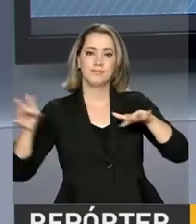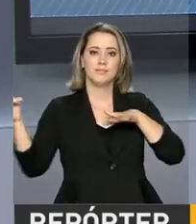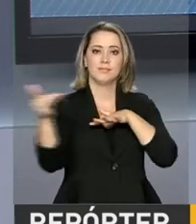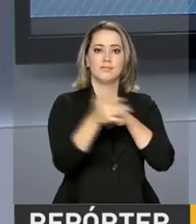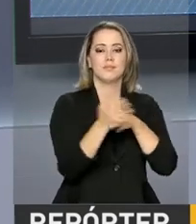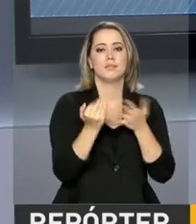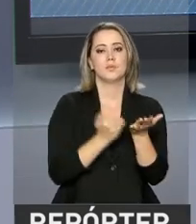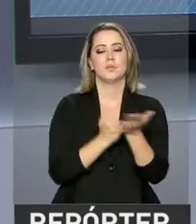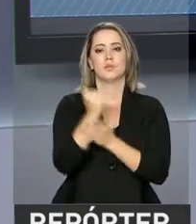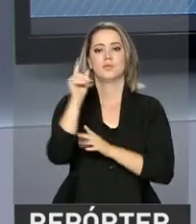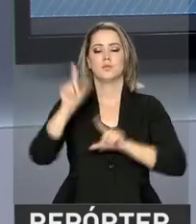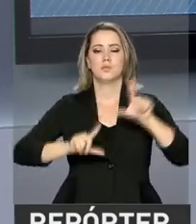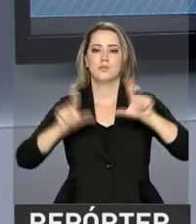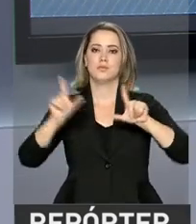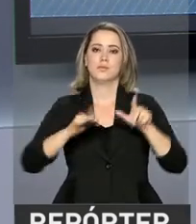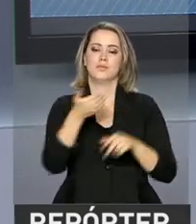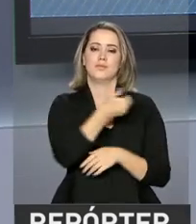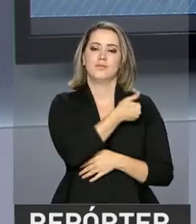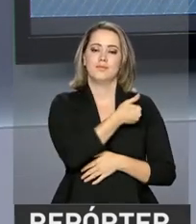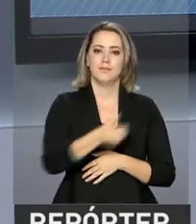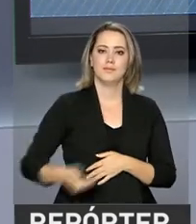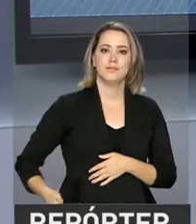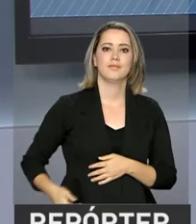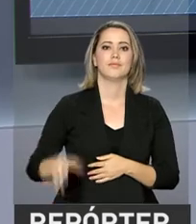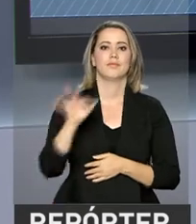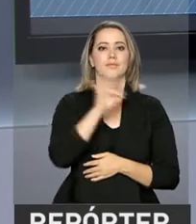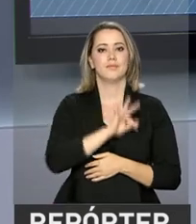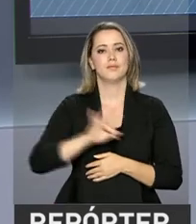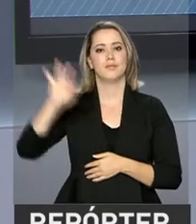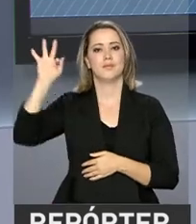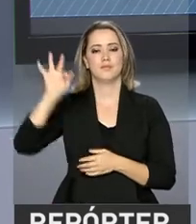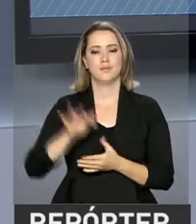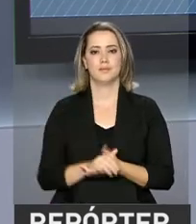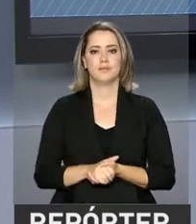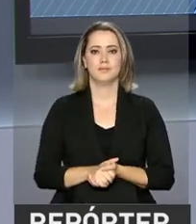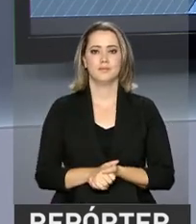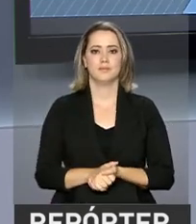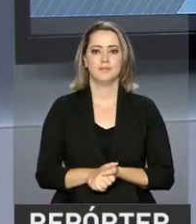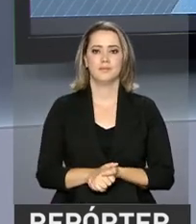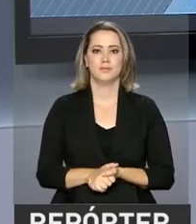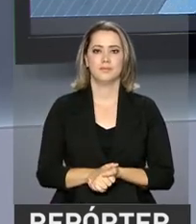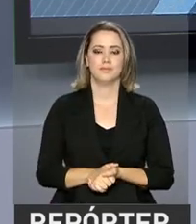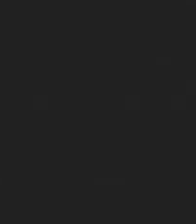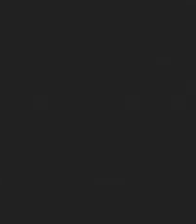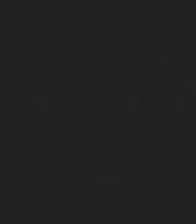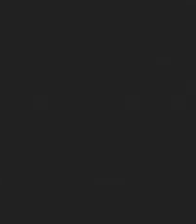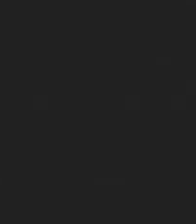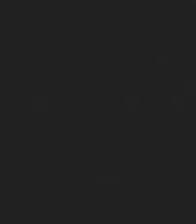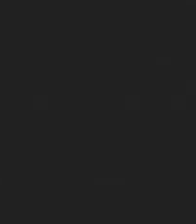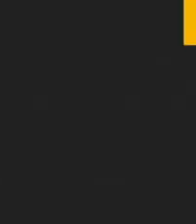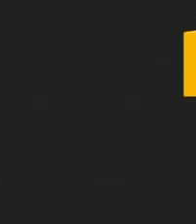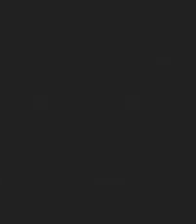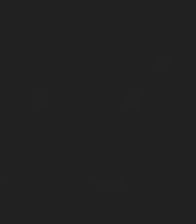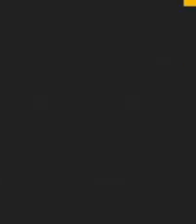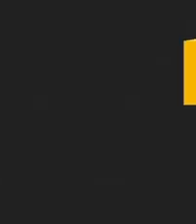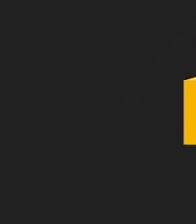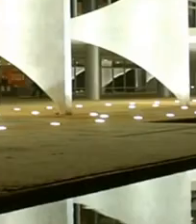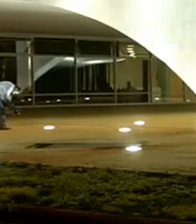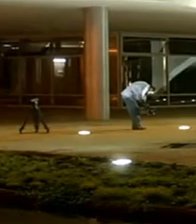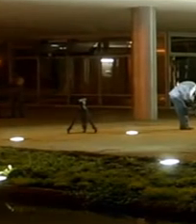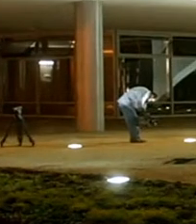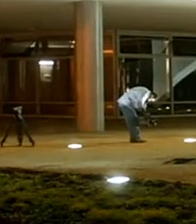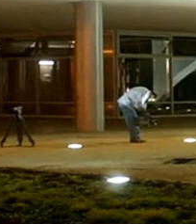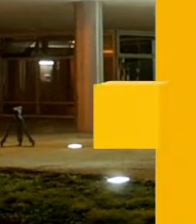nossas redes sociais. Continue com a gente aqui na NBR, a TV do Governo Federal.